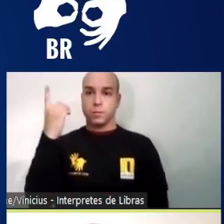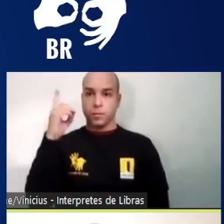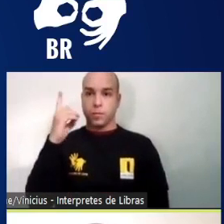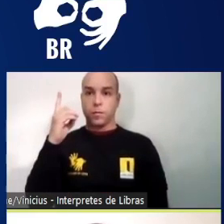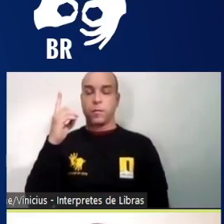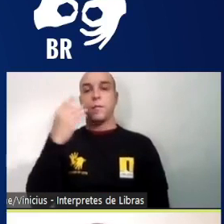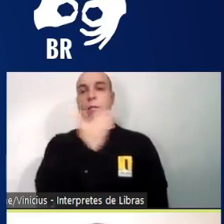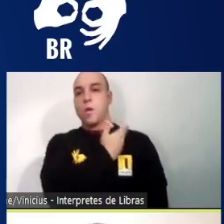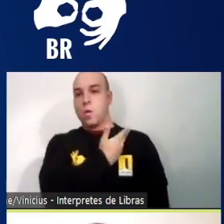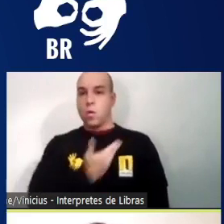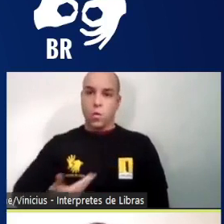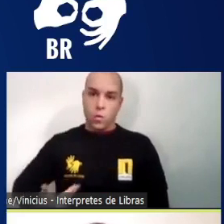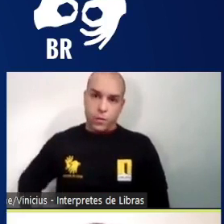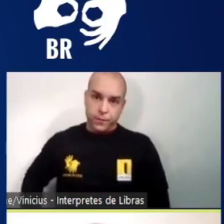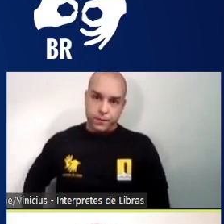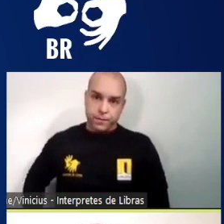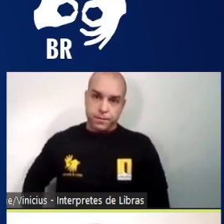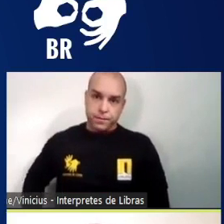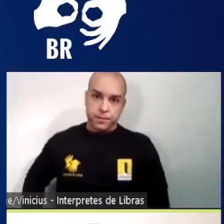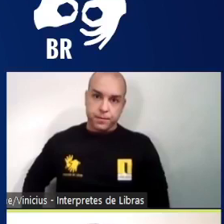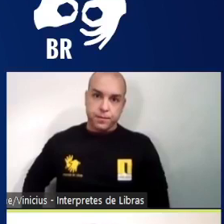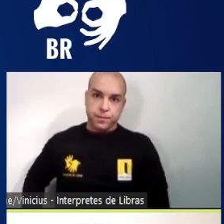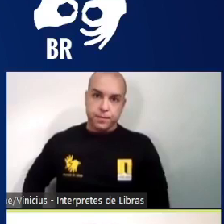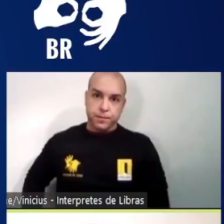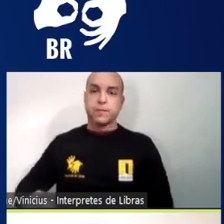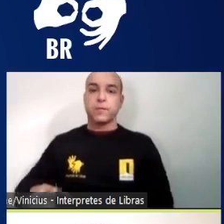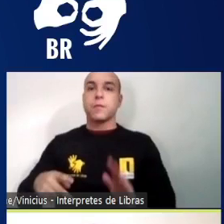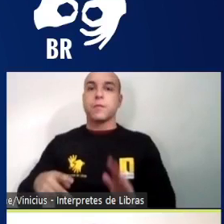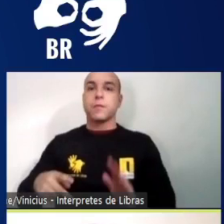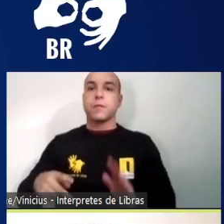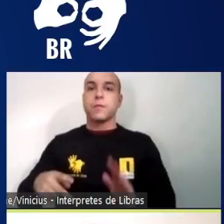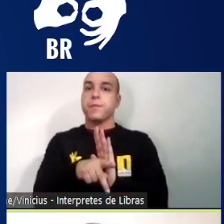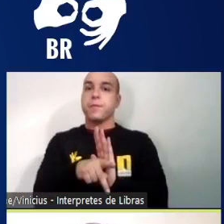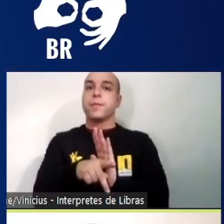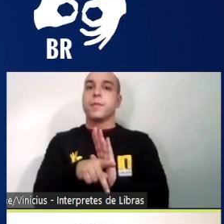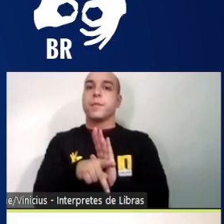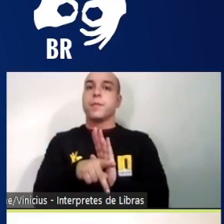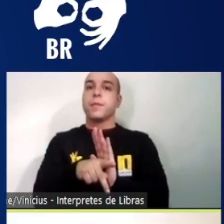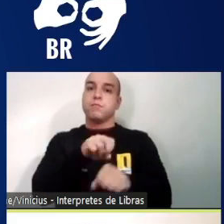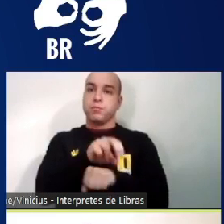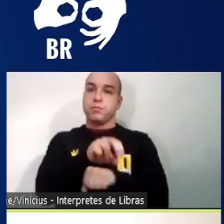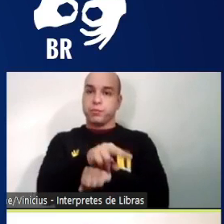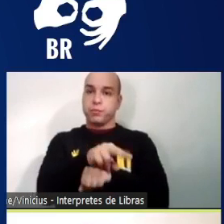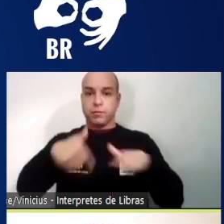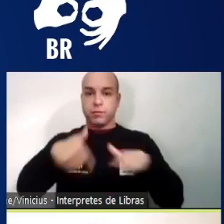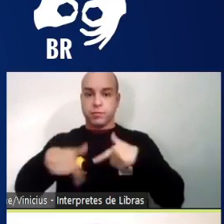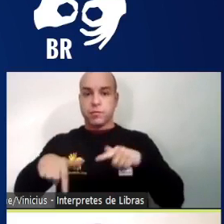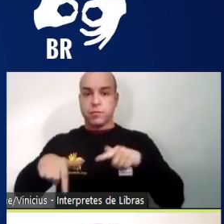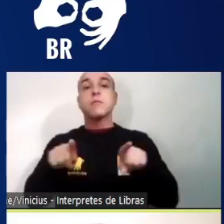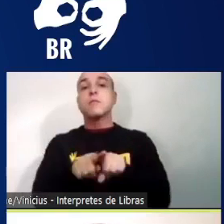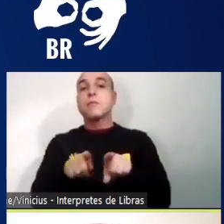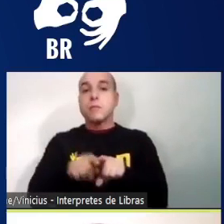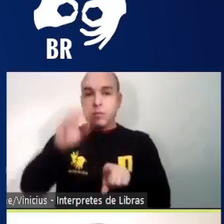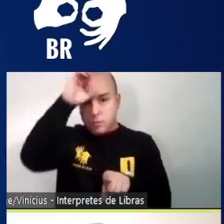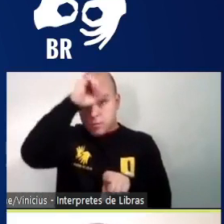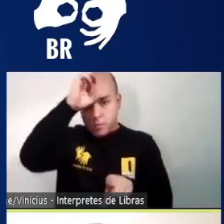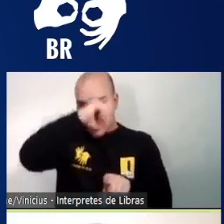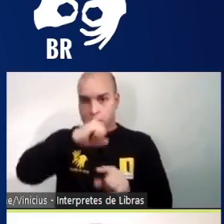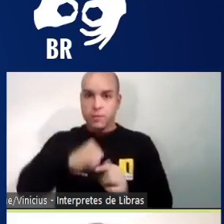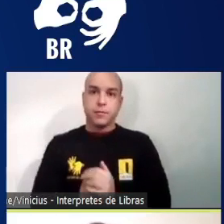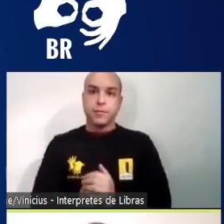Governamentais, do Instituto de Desenvolvimento de Empregabilidade e da Aprendizagem, também é diretora de